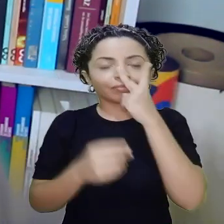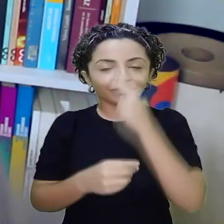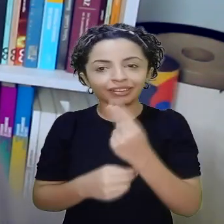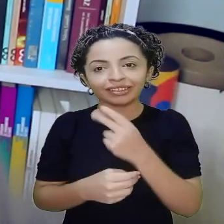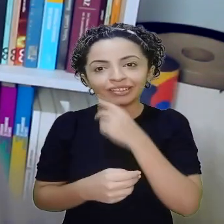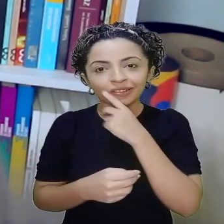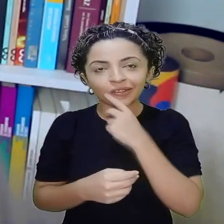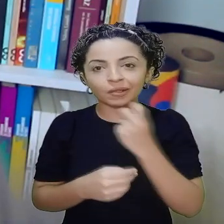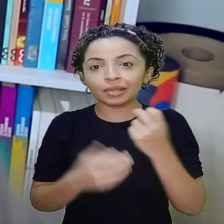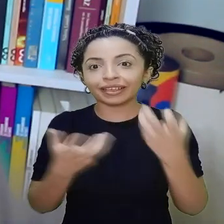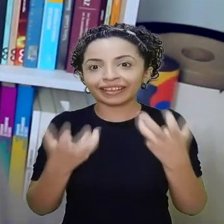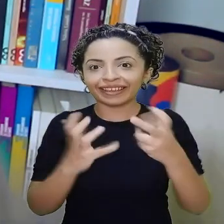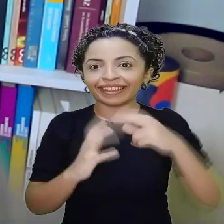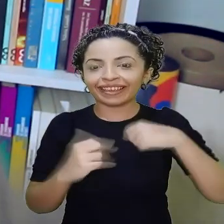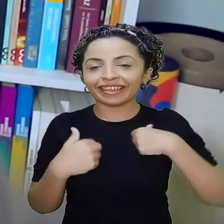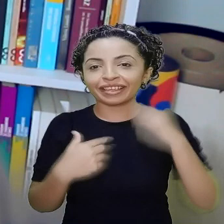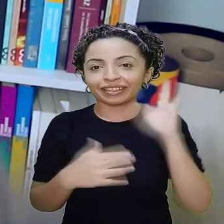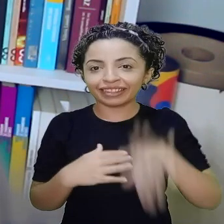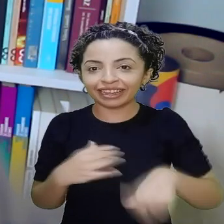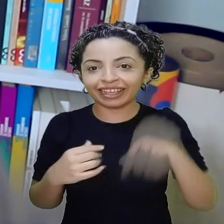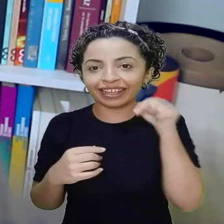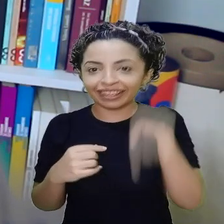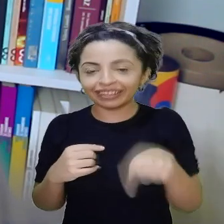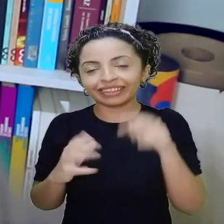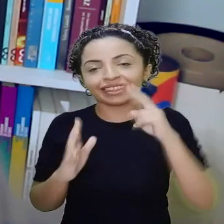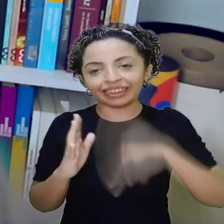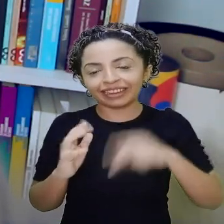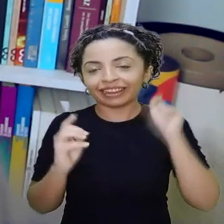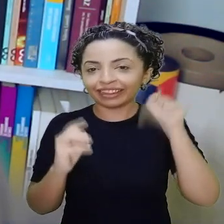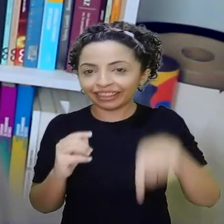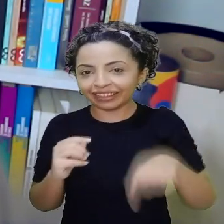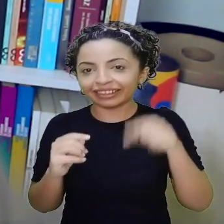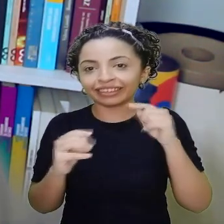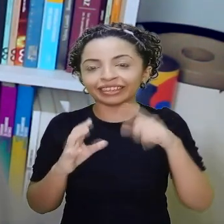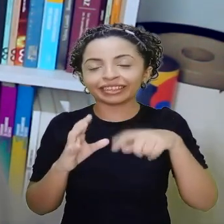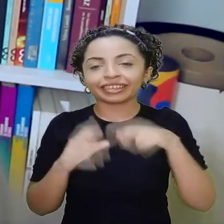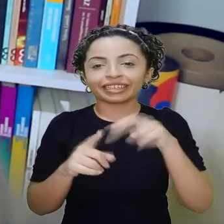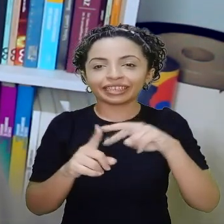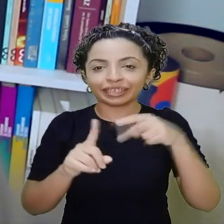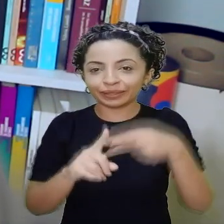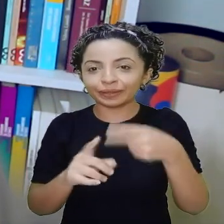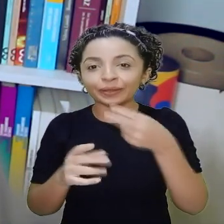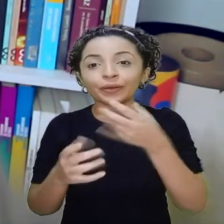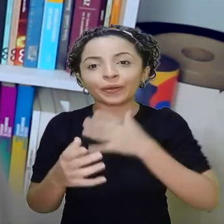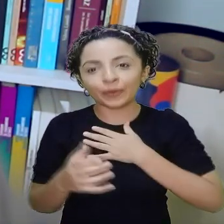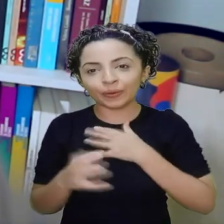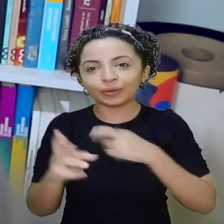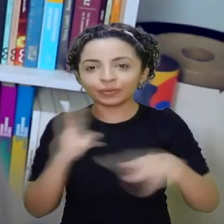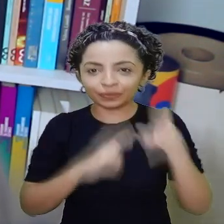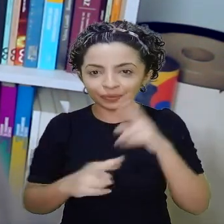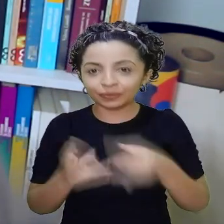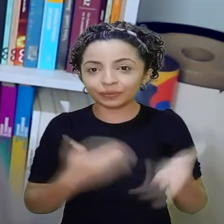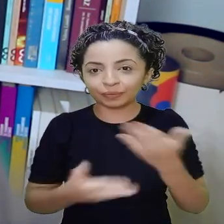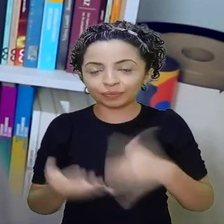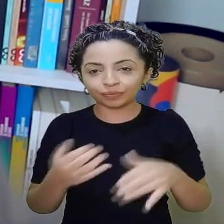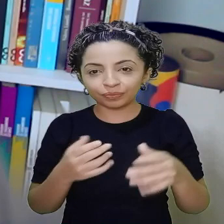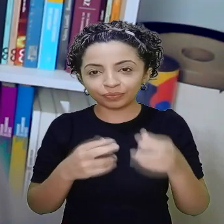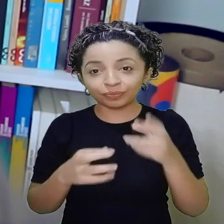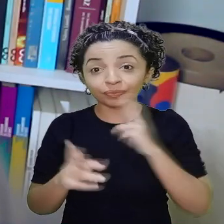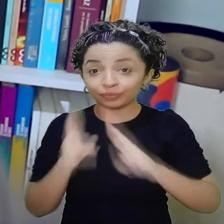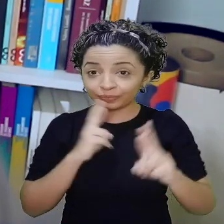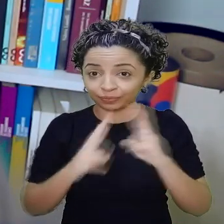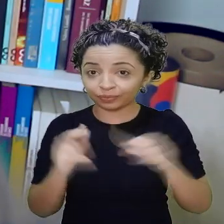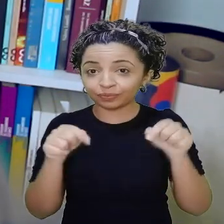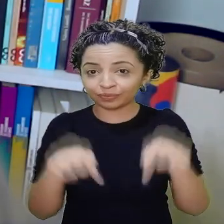você me recomenda, o que é que você explodiu sua cabeça aí, que você quer que a gente traga aqui também,